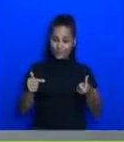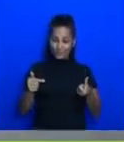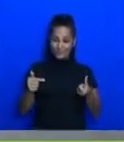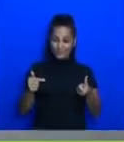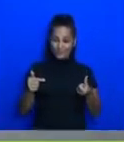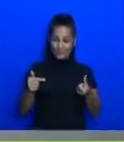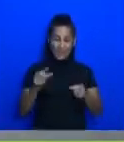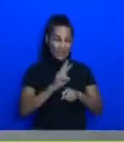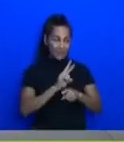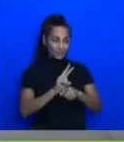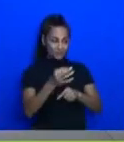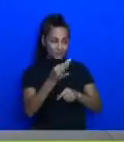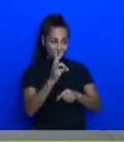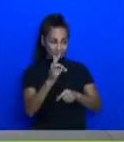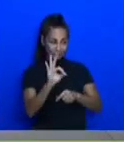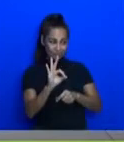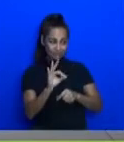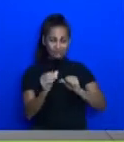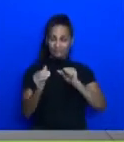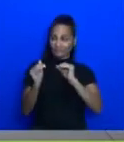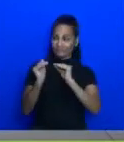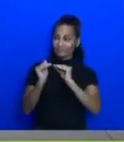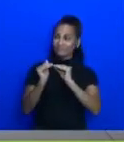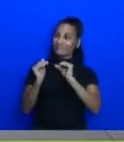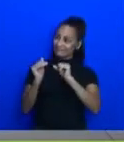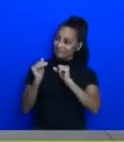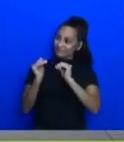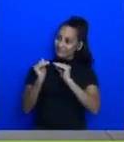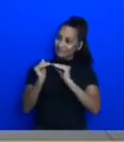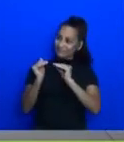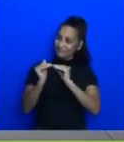6. Auditoras, confirmam? Sim,